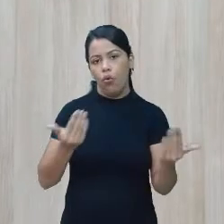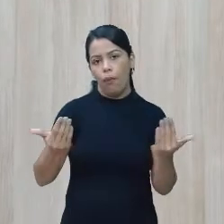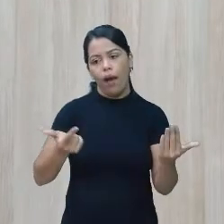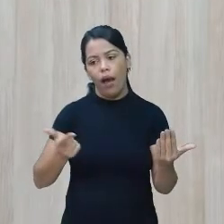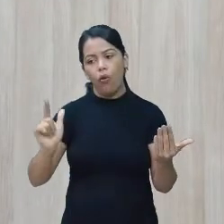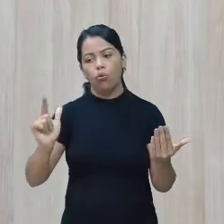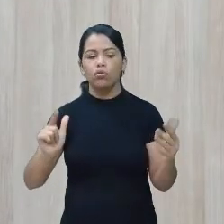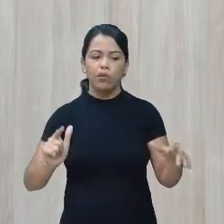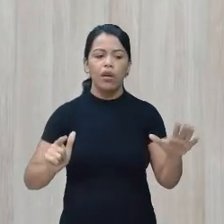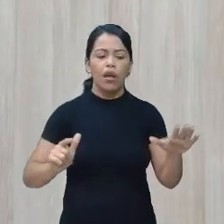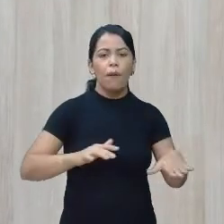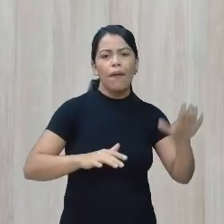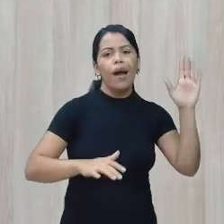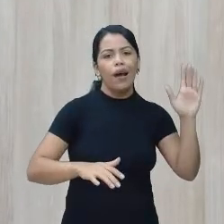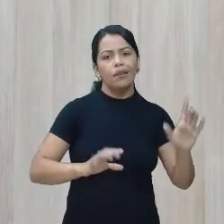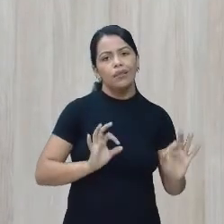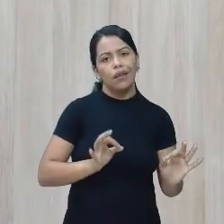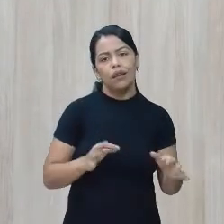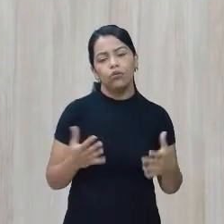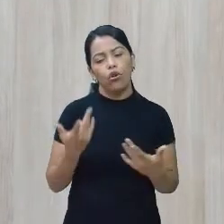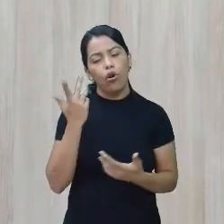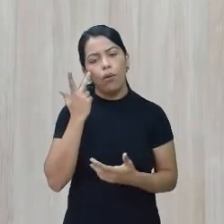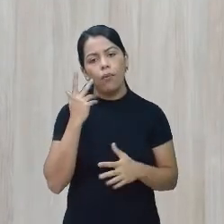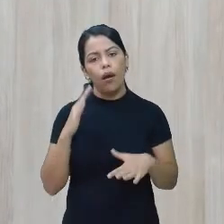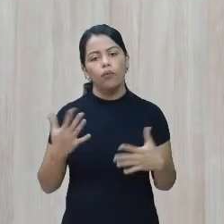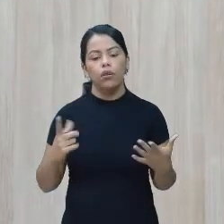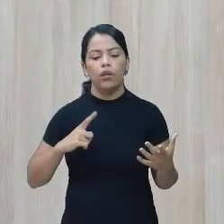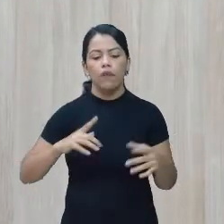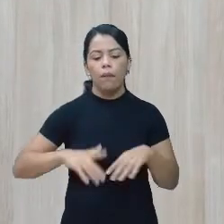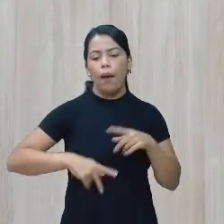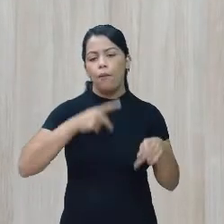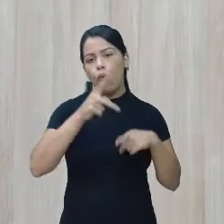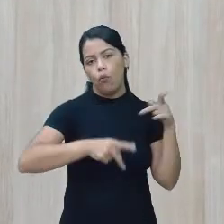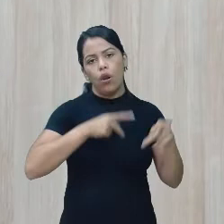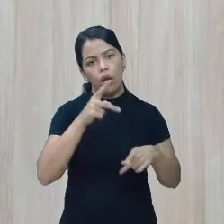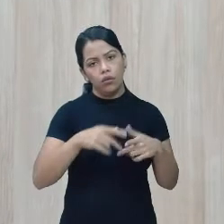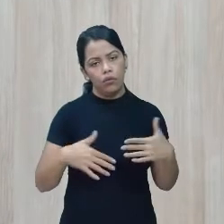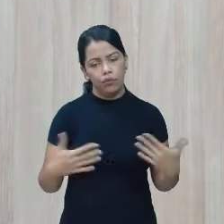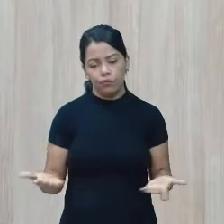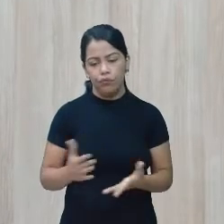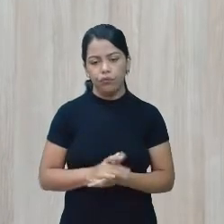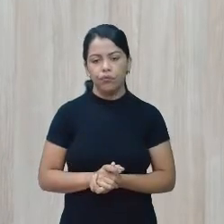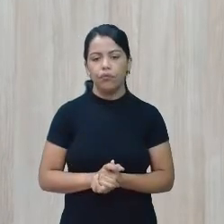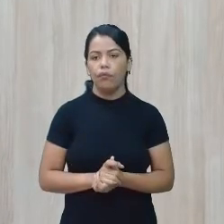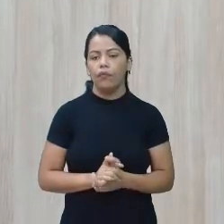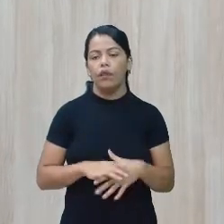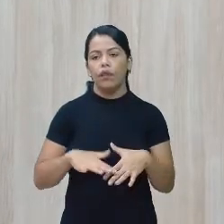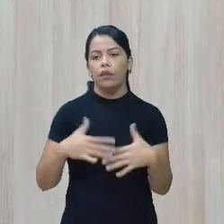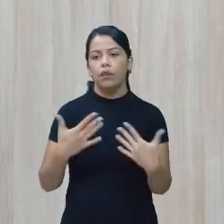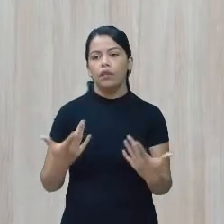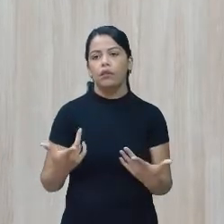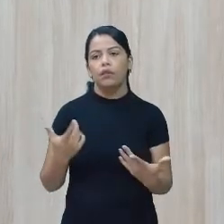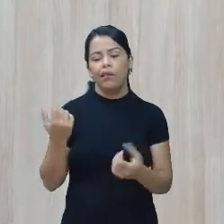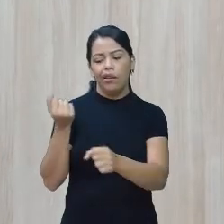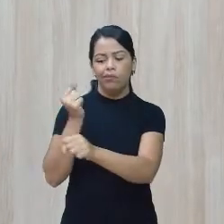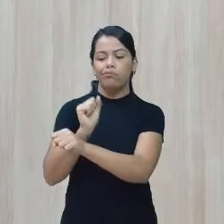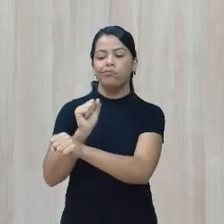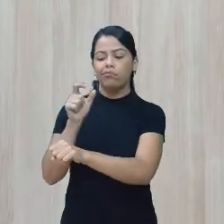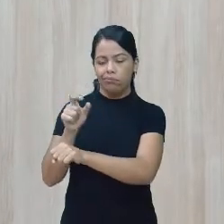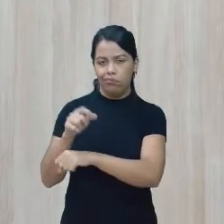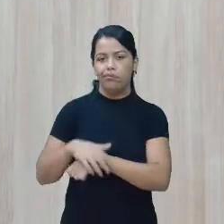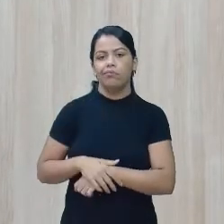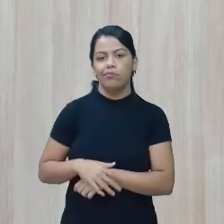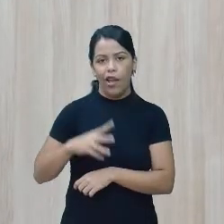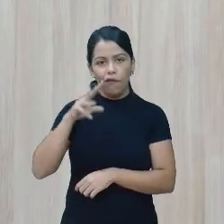fluentes economicamente, mais populosa desde o período colonial, vai ser muito demarcada pela escravidão,